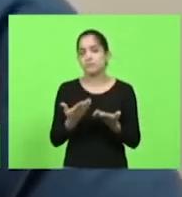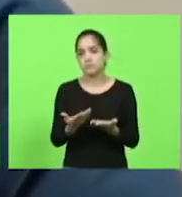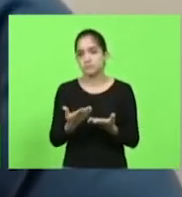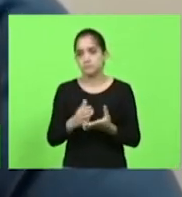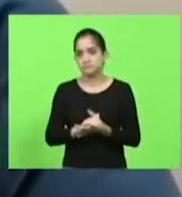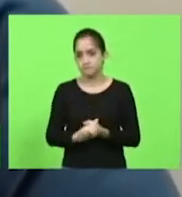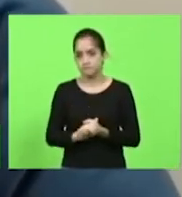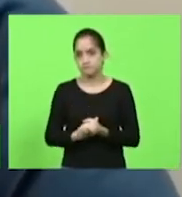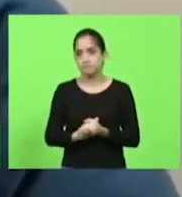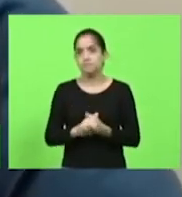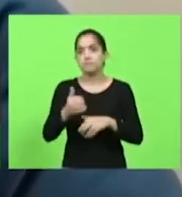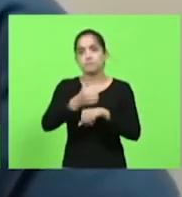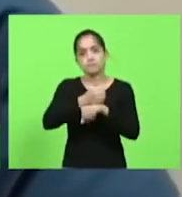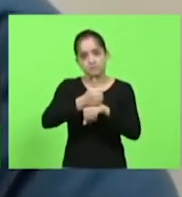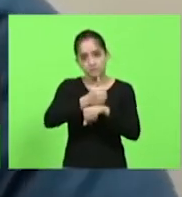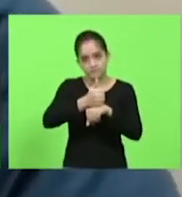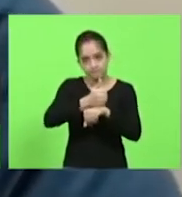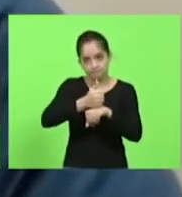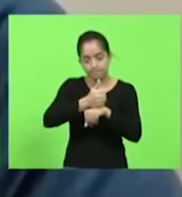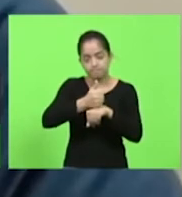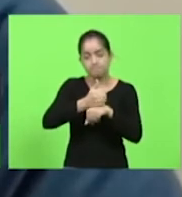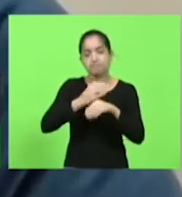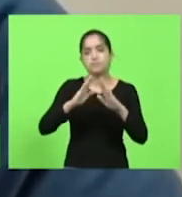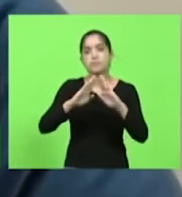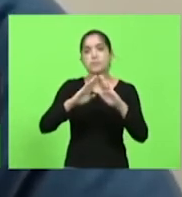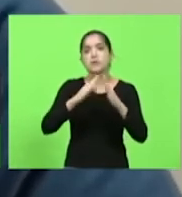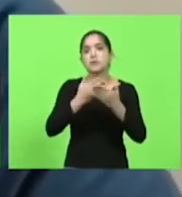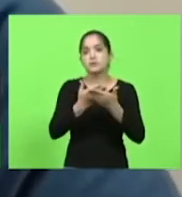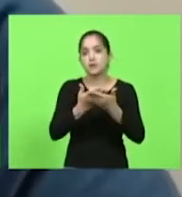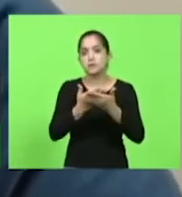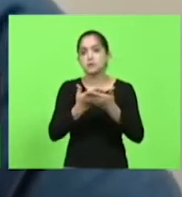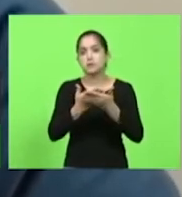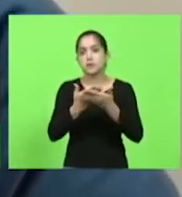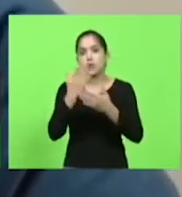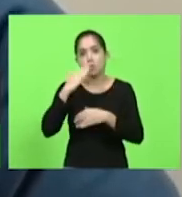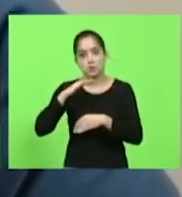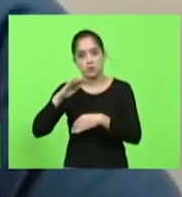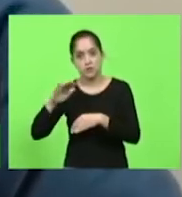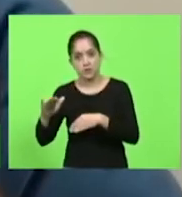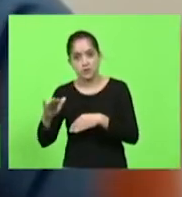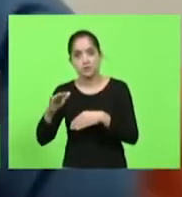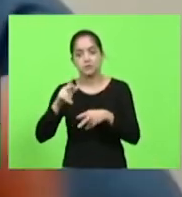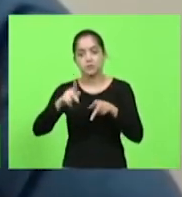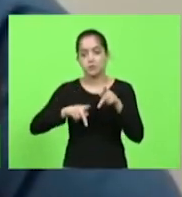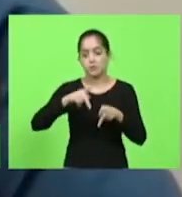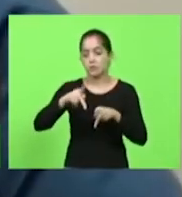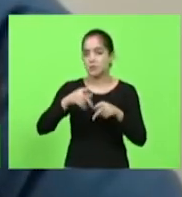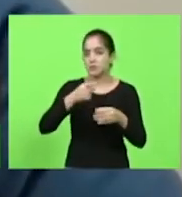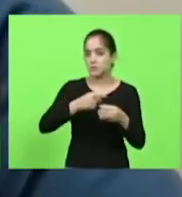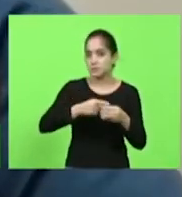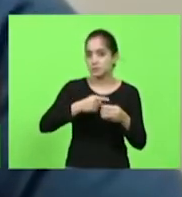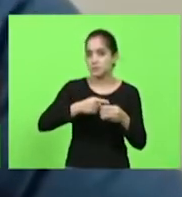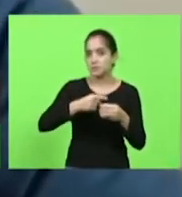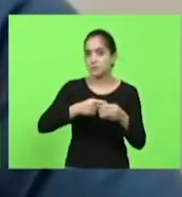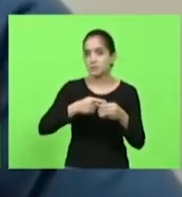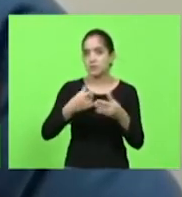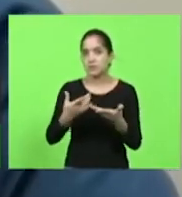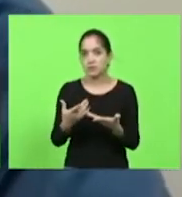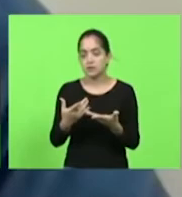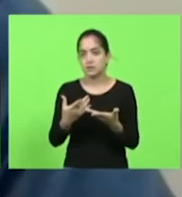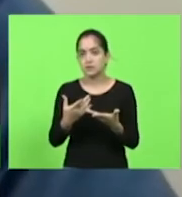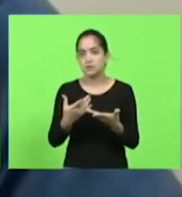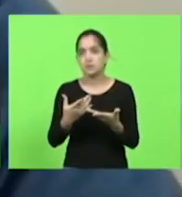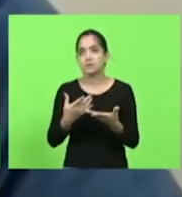os profissionais da creche e os moradores da cidade, que também ficaram